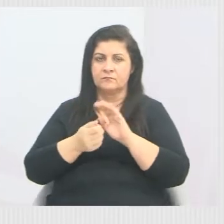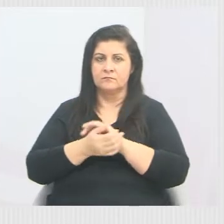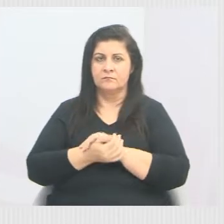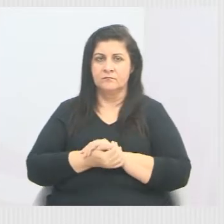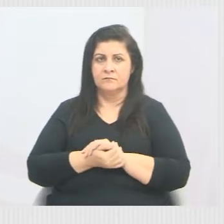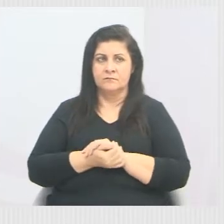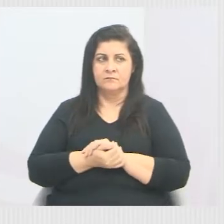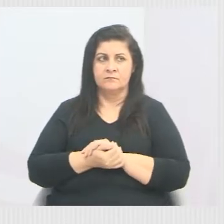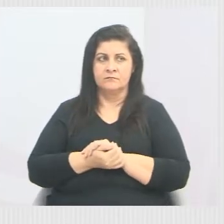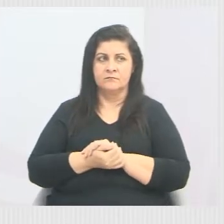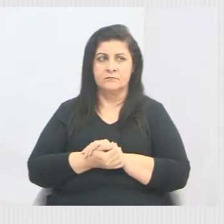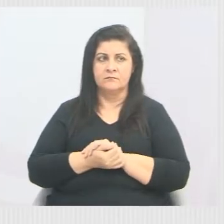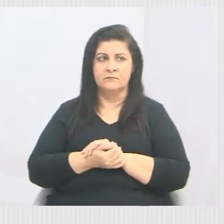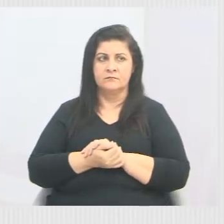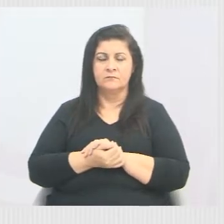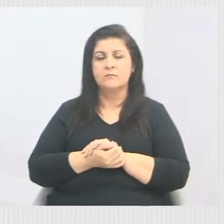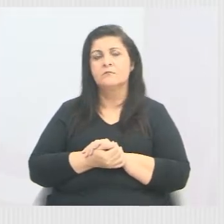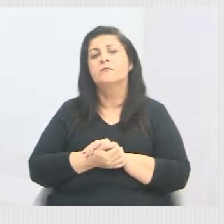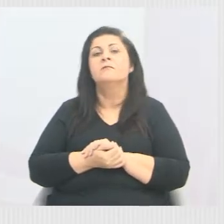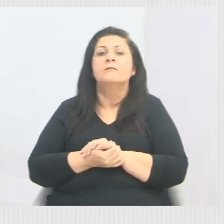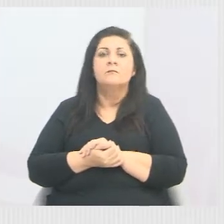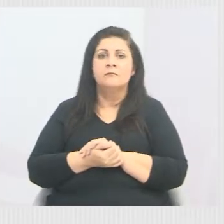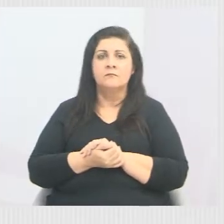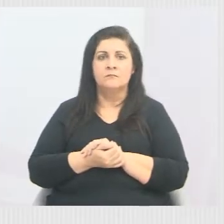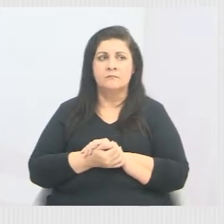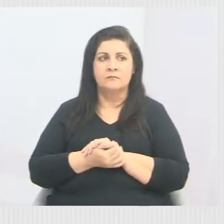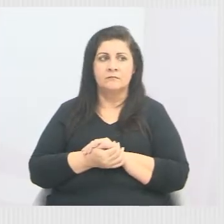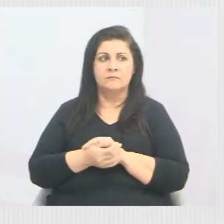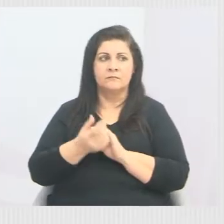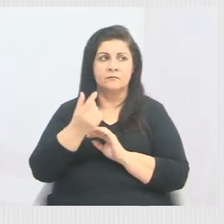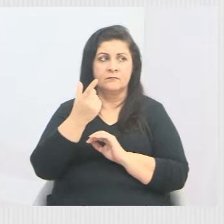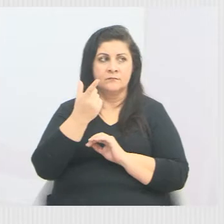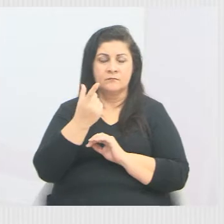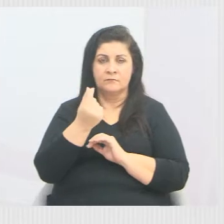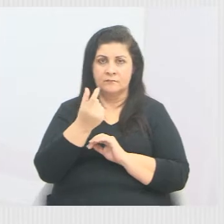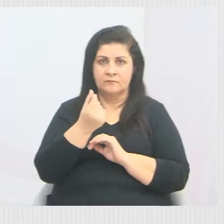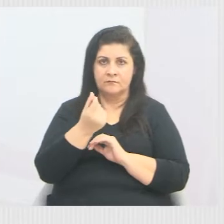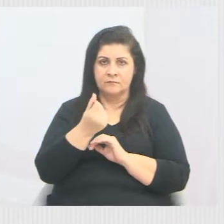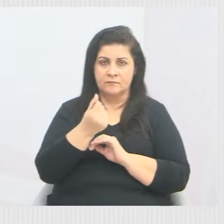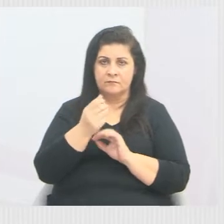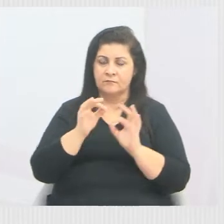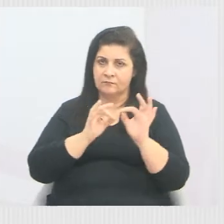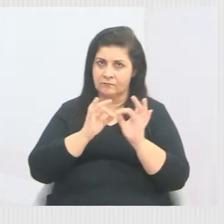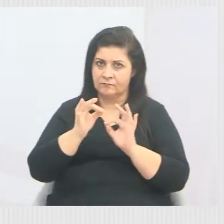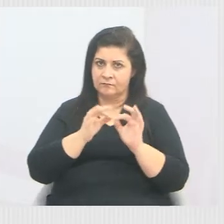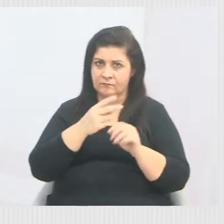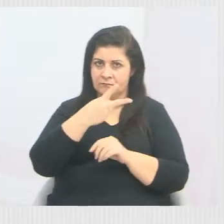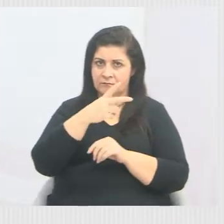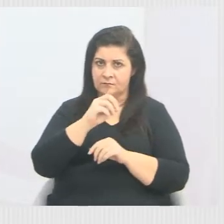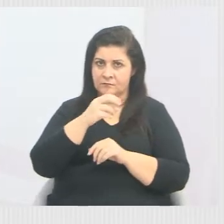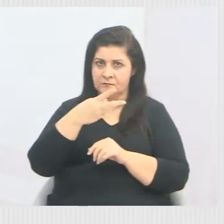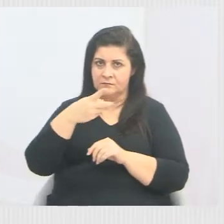2021. Então, a receita corrente foi orçado para 2021